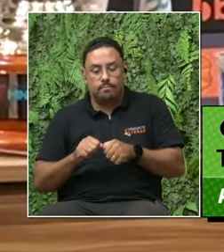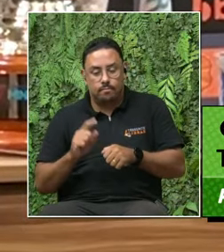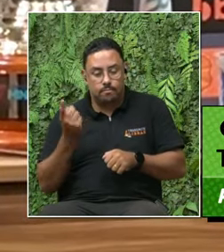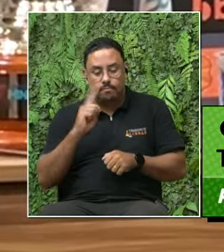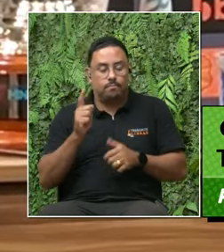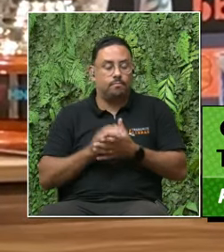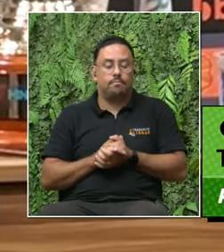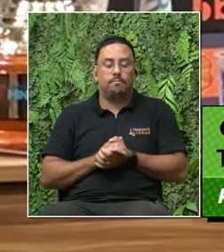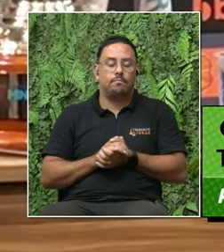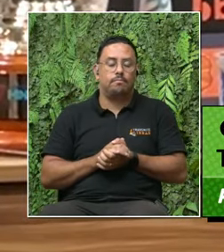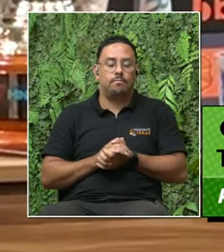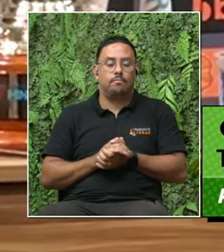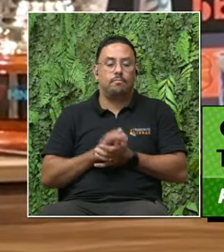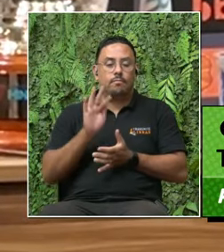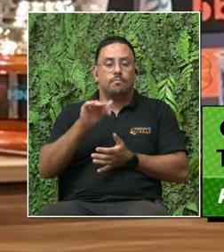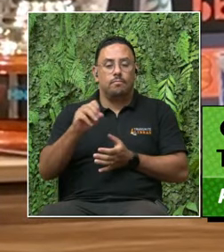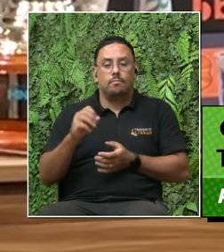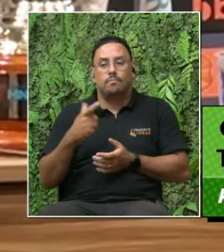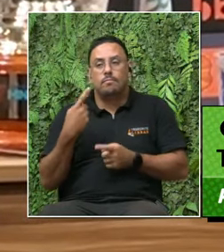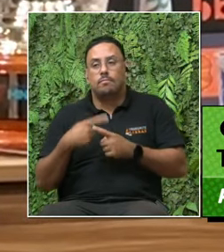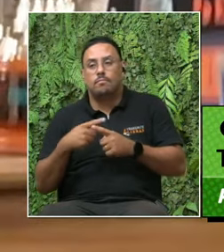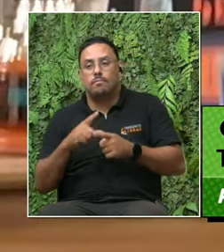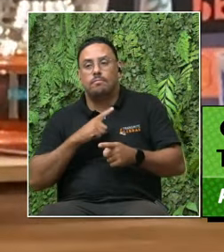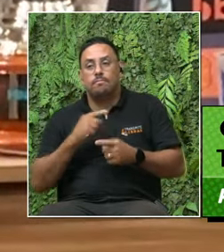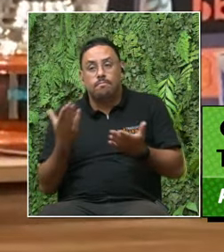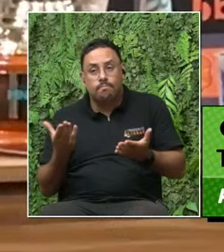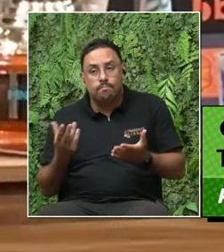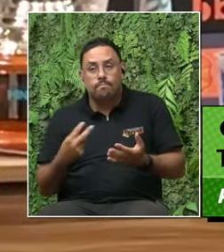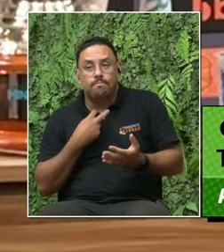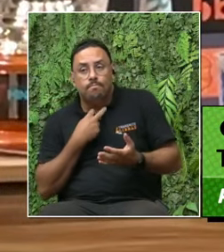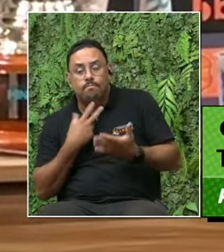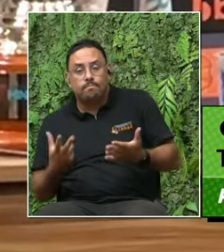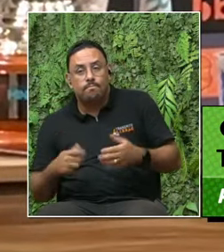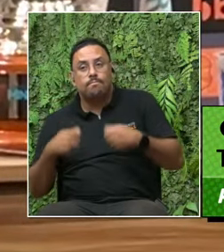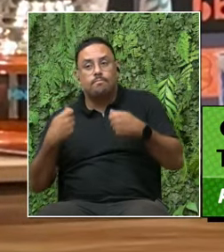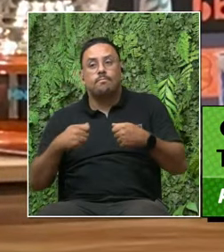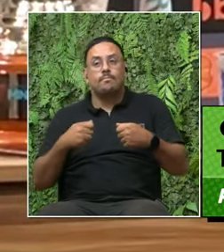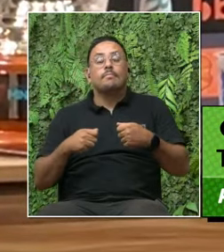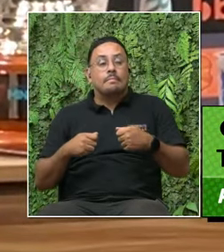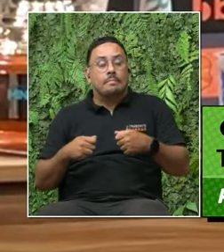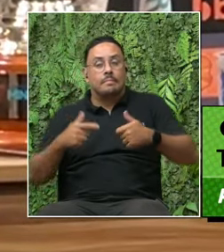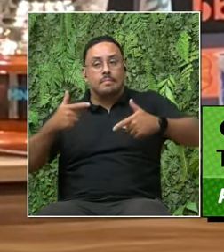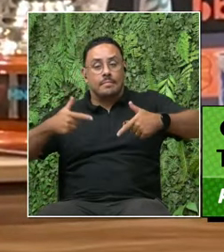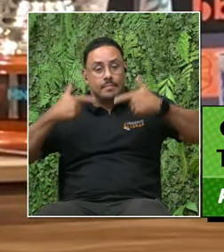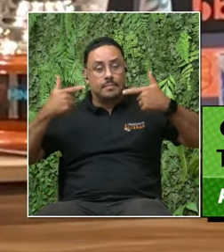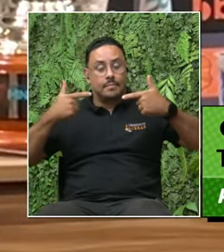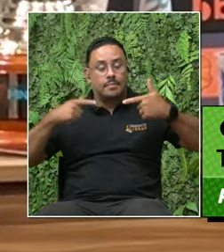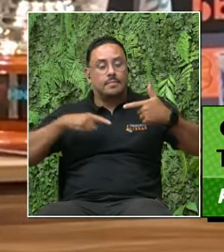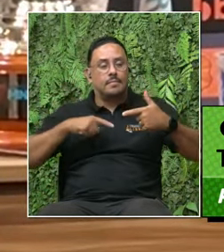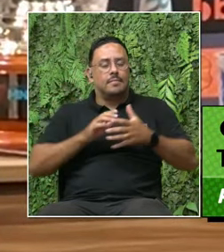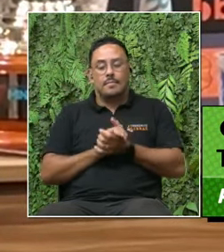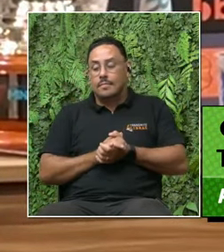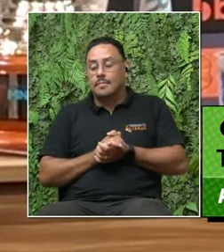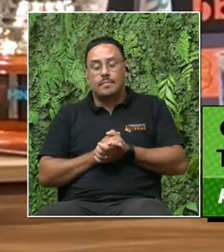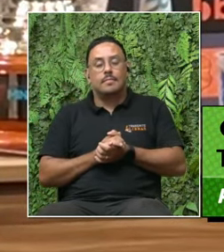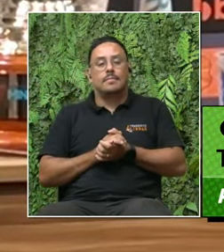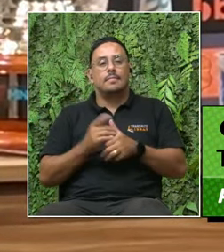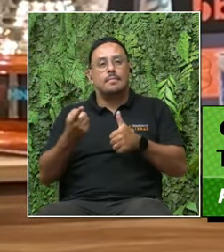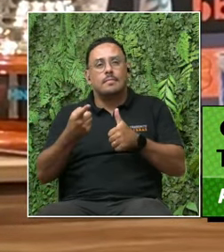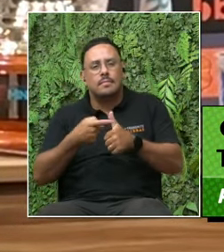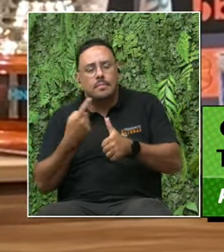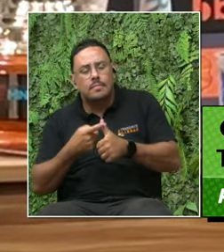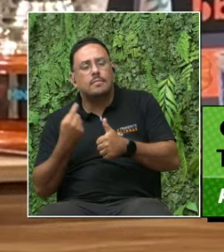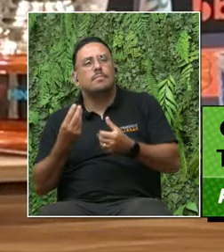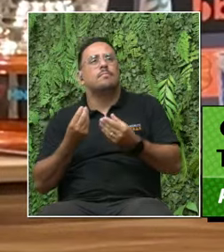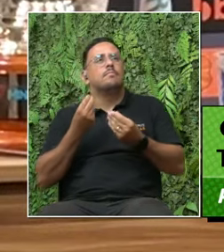lo conseguimos al final por una cosa por otra porque fútbol no pudimos Entonces contento la primera la